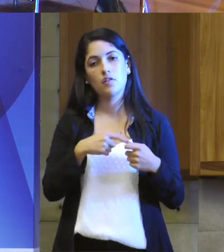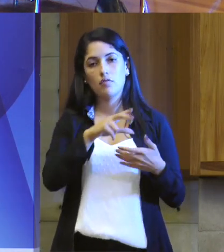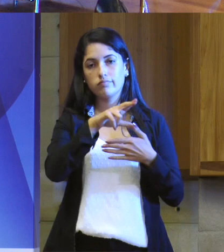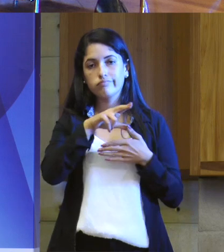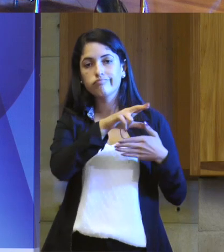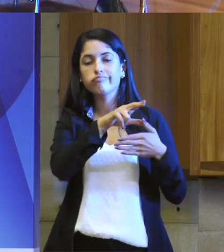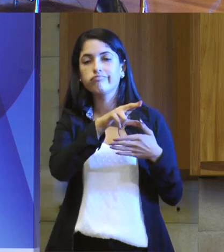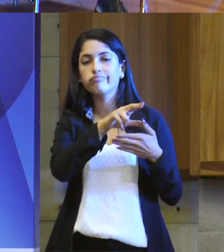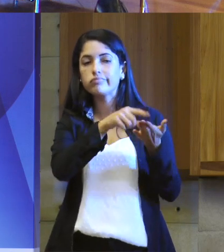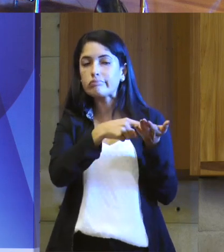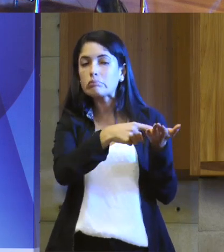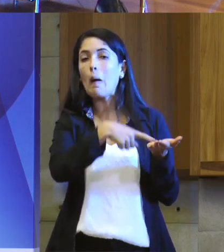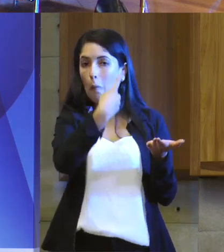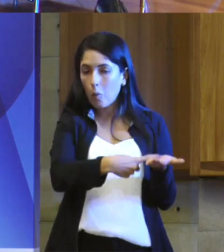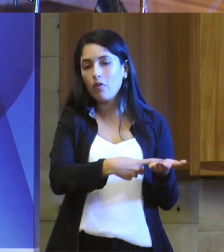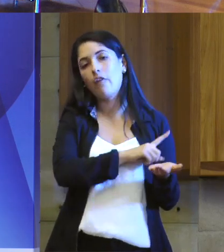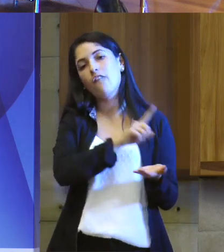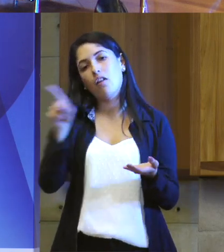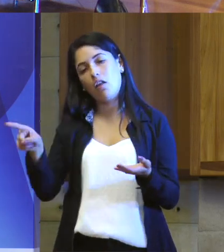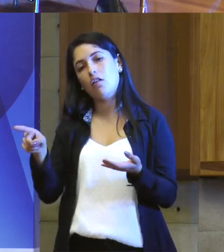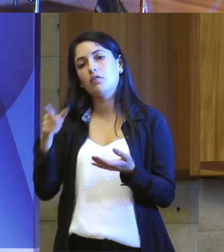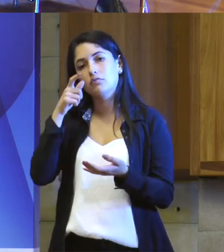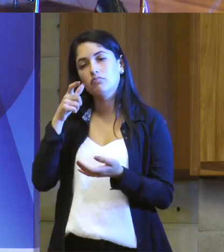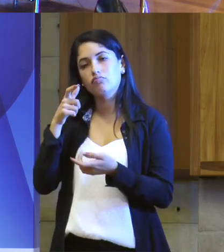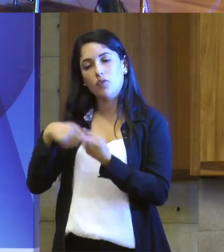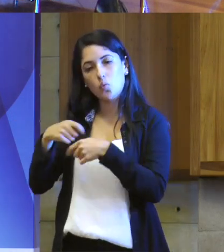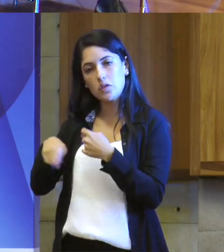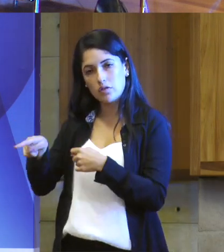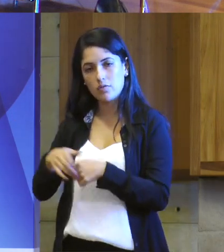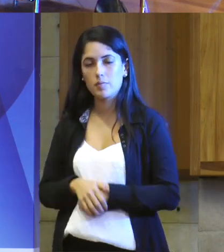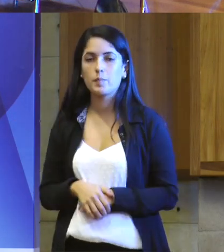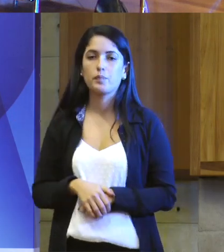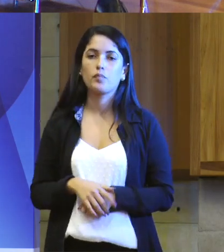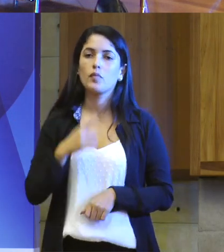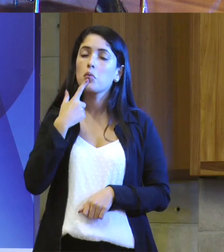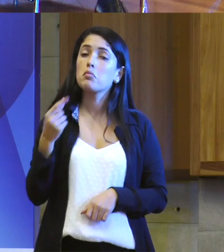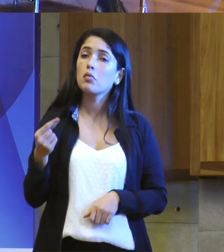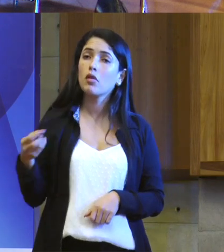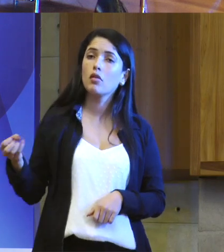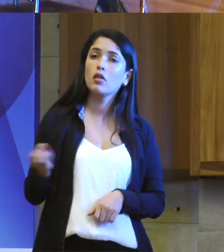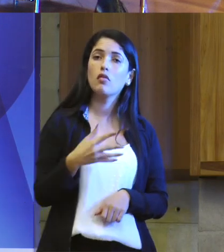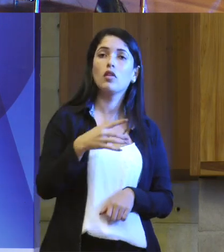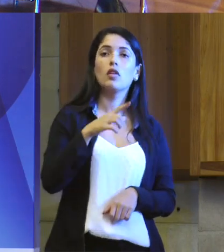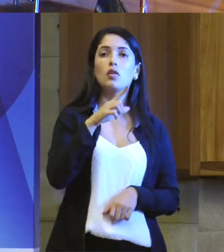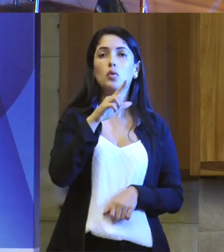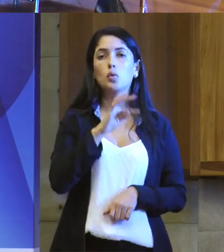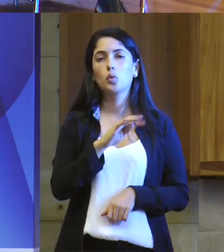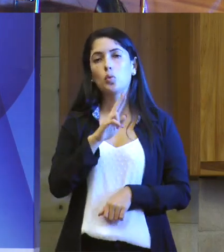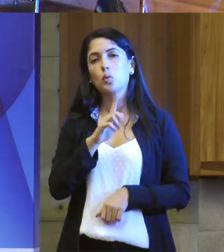no âmbito do mercosul de quais são os mercados é que nos interessa tivemos recentemente negociações com o líbano é